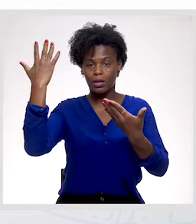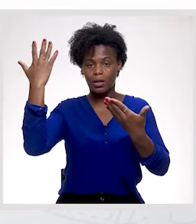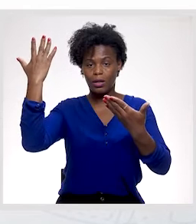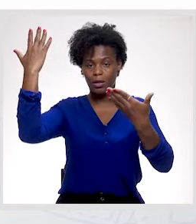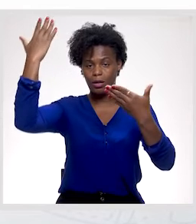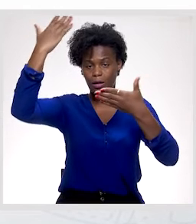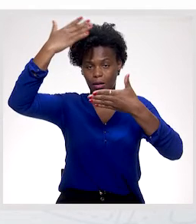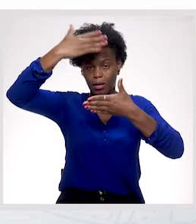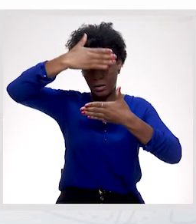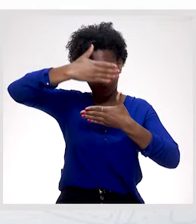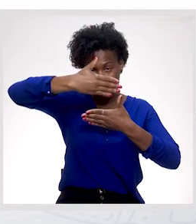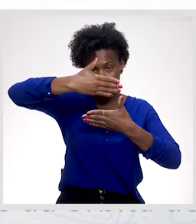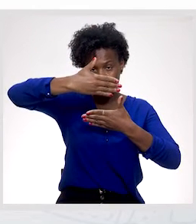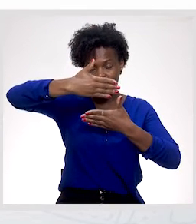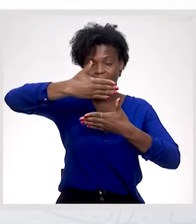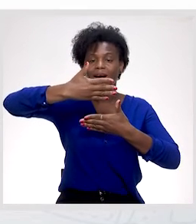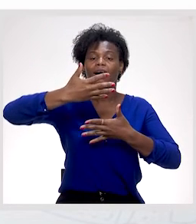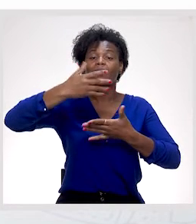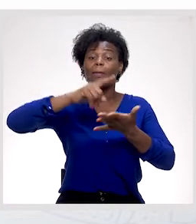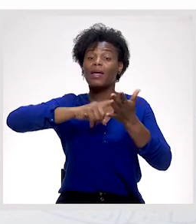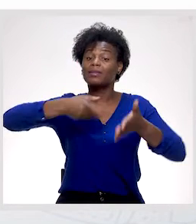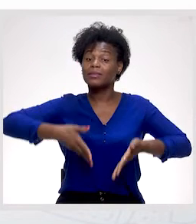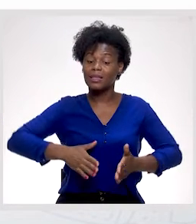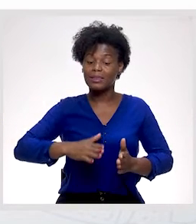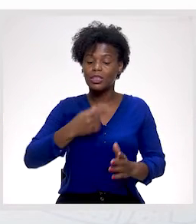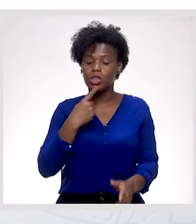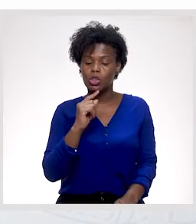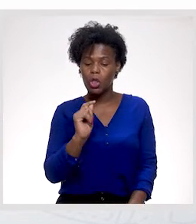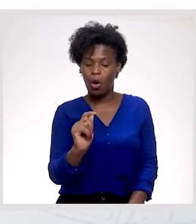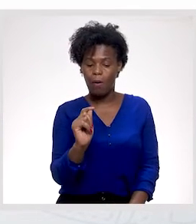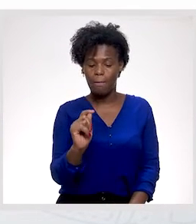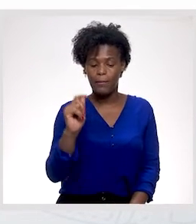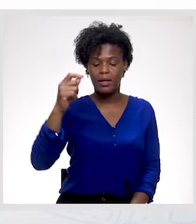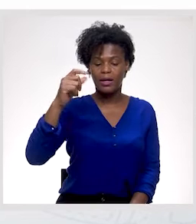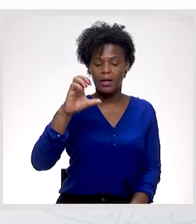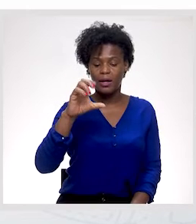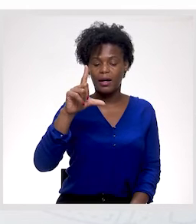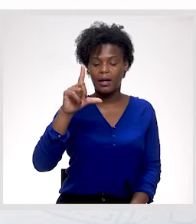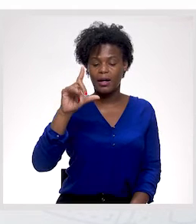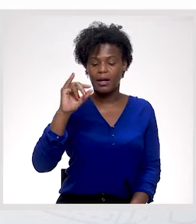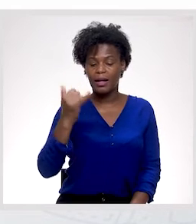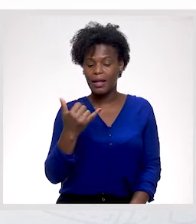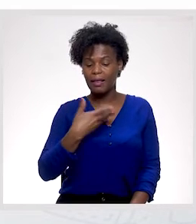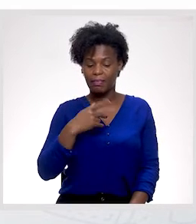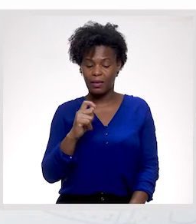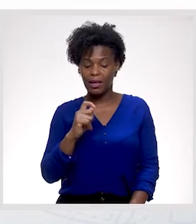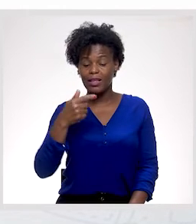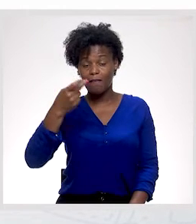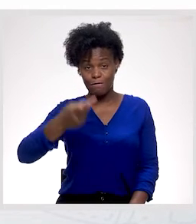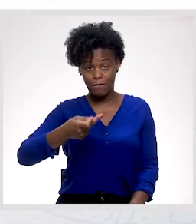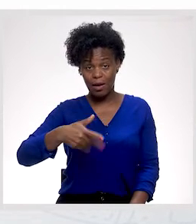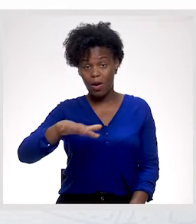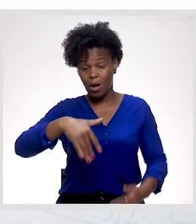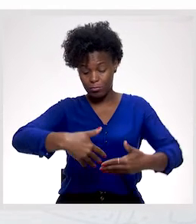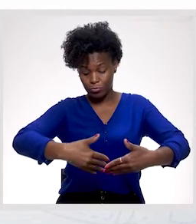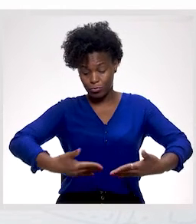Clyde Tombaugh. O Plutão localiza-se na cintura de Kuiper, depois da